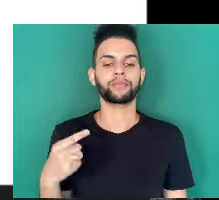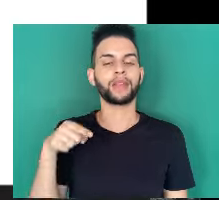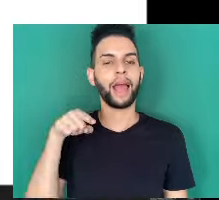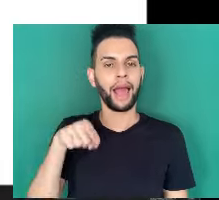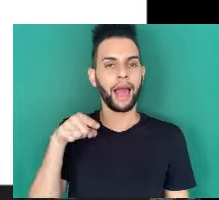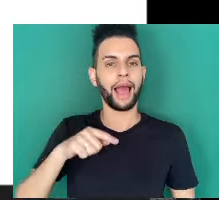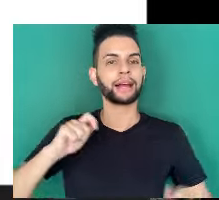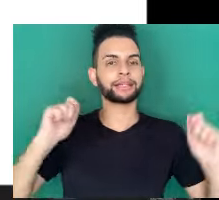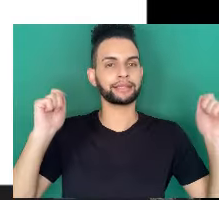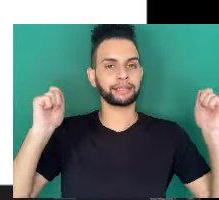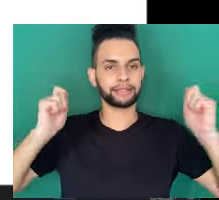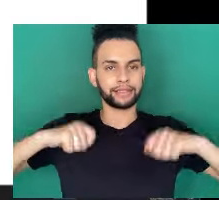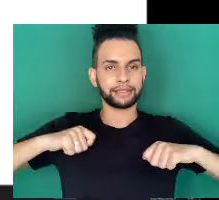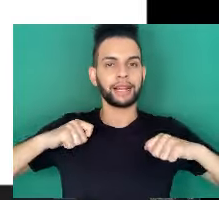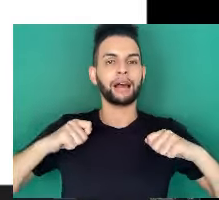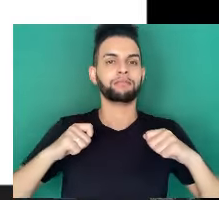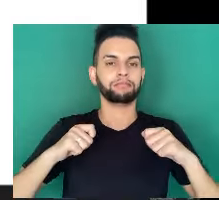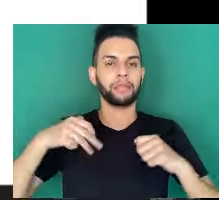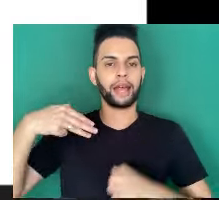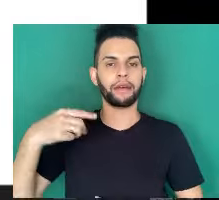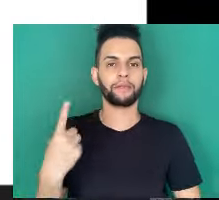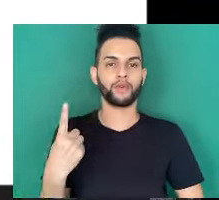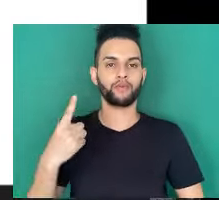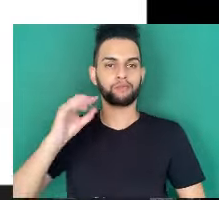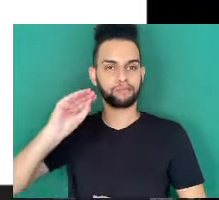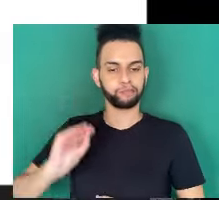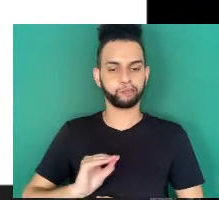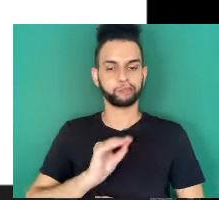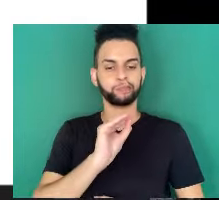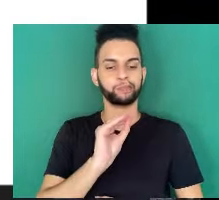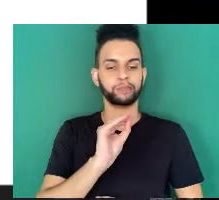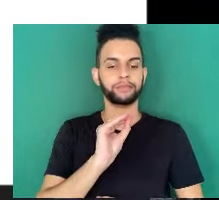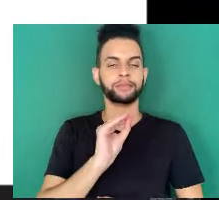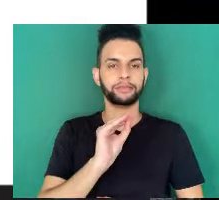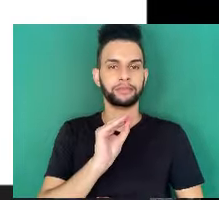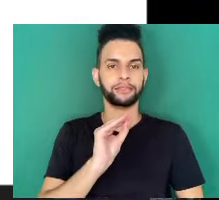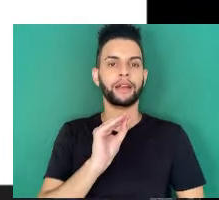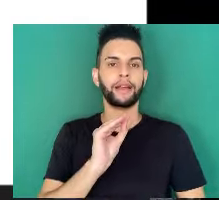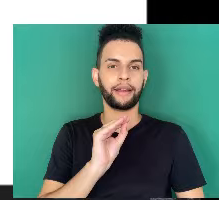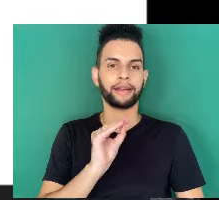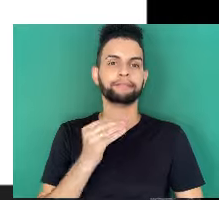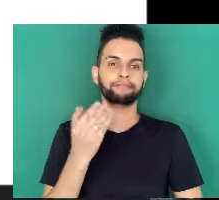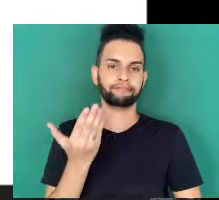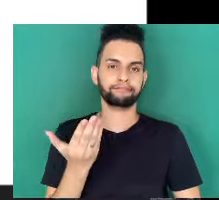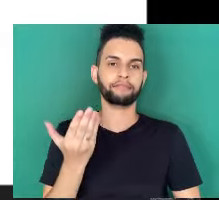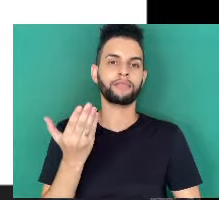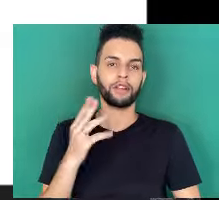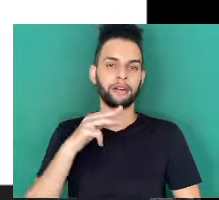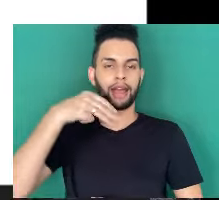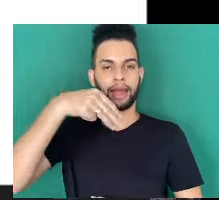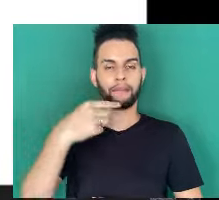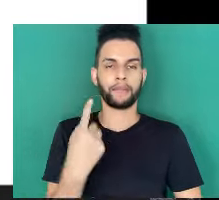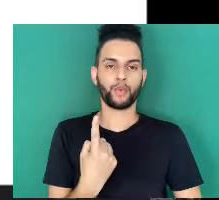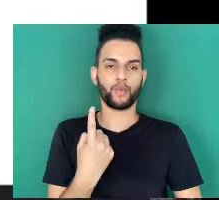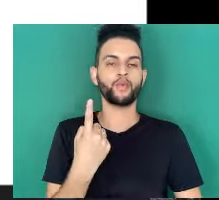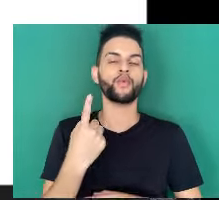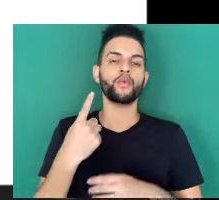Aqui eu posso colocar o M1 em evidência, né? Então isso vai dar 1 mais